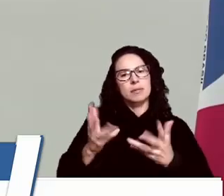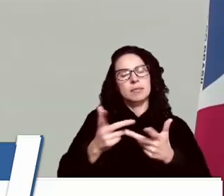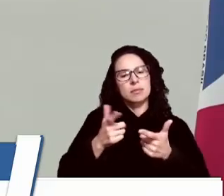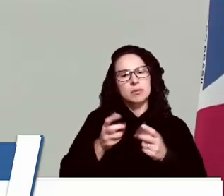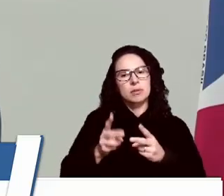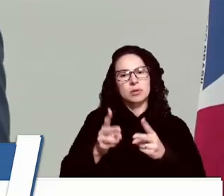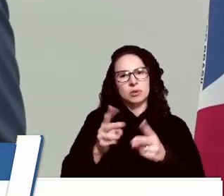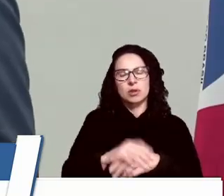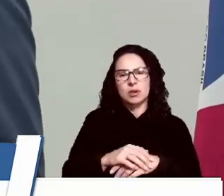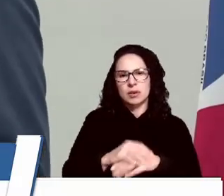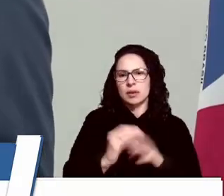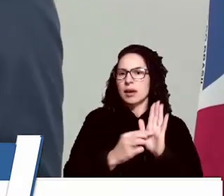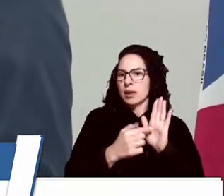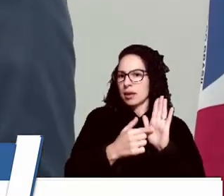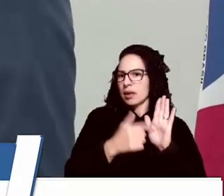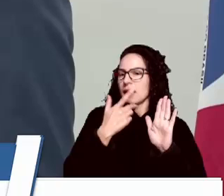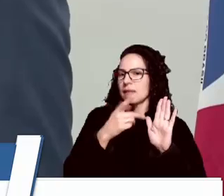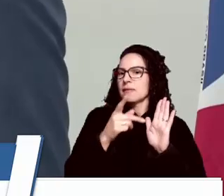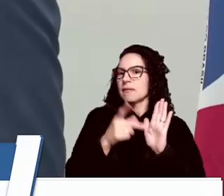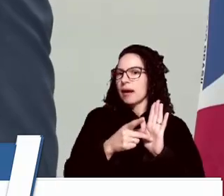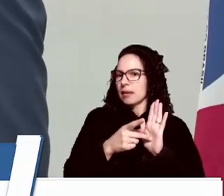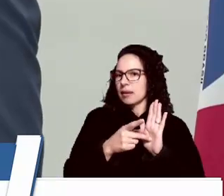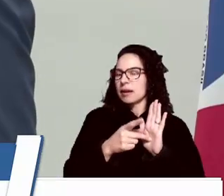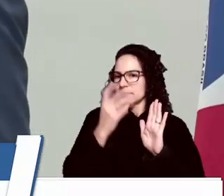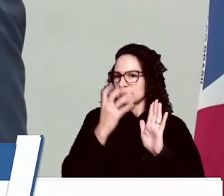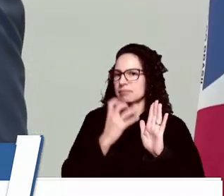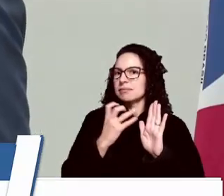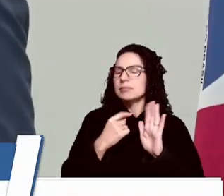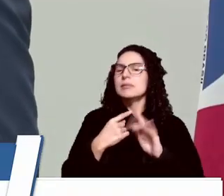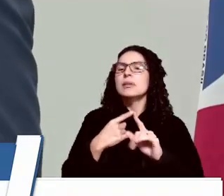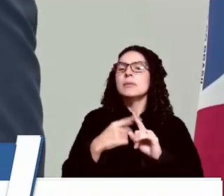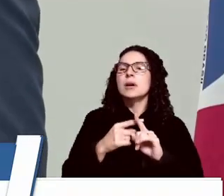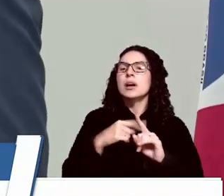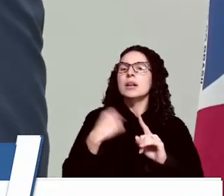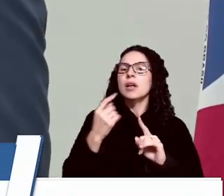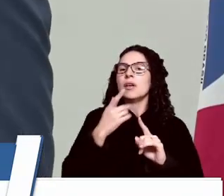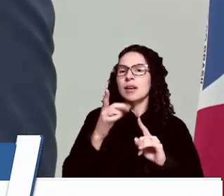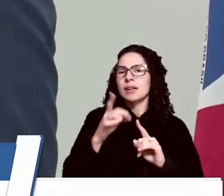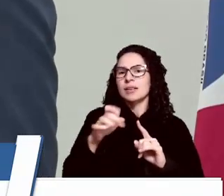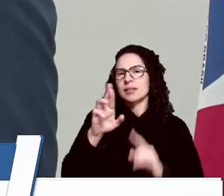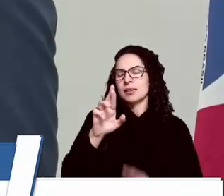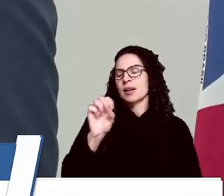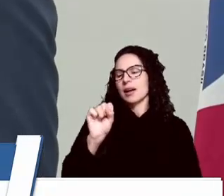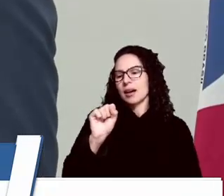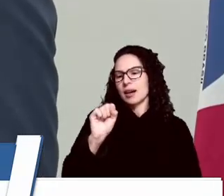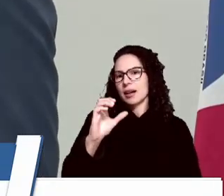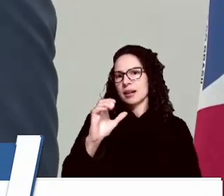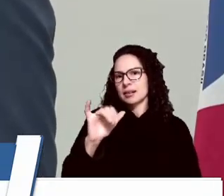Isso daqui é uma verdade muito grande quando nós falamos do Dr. Assir